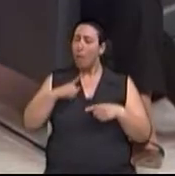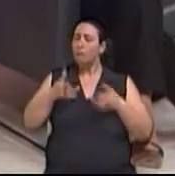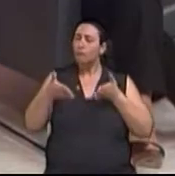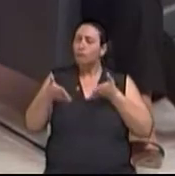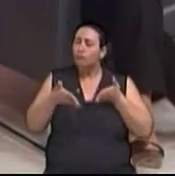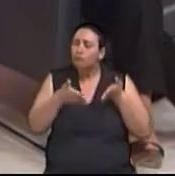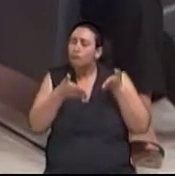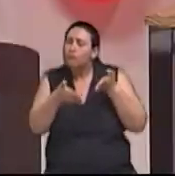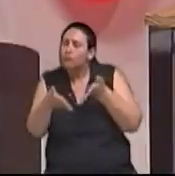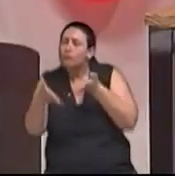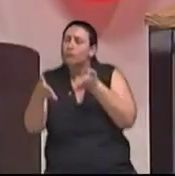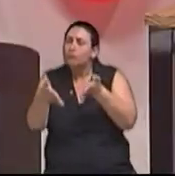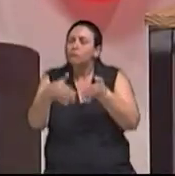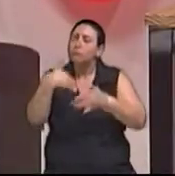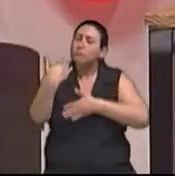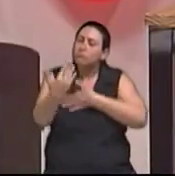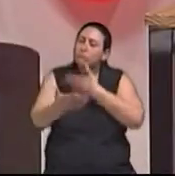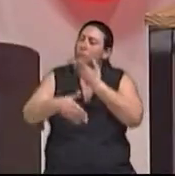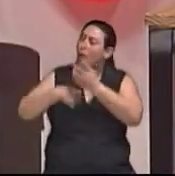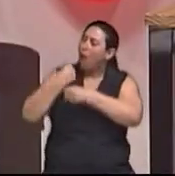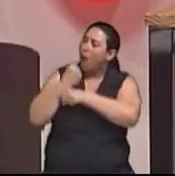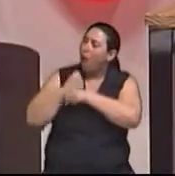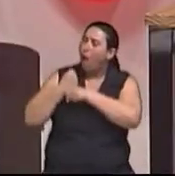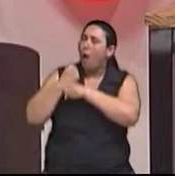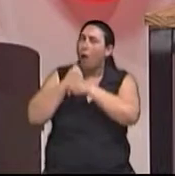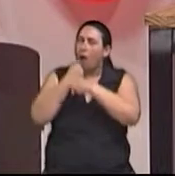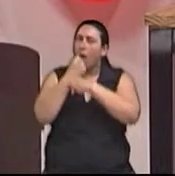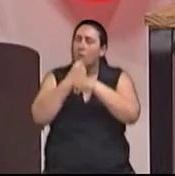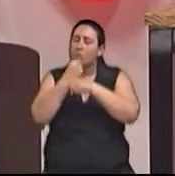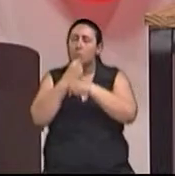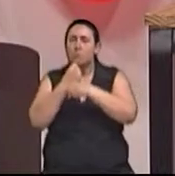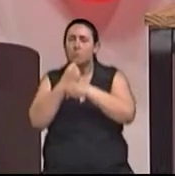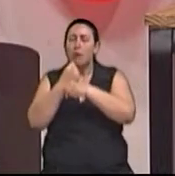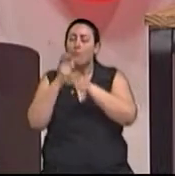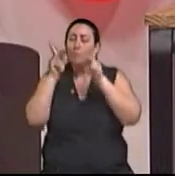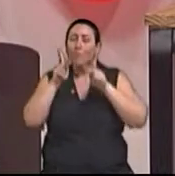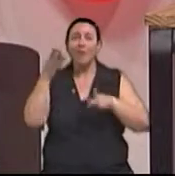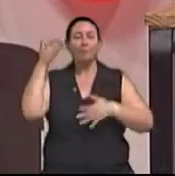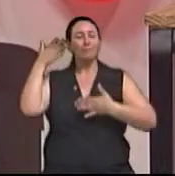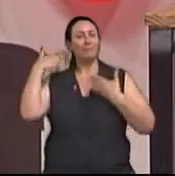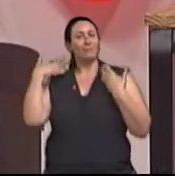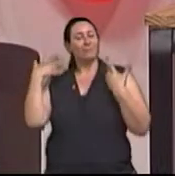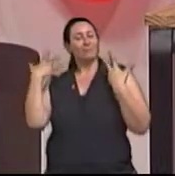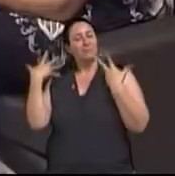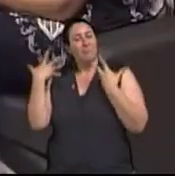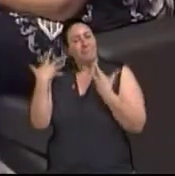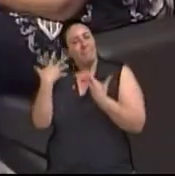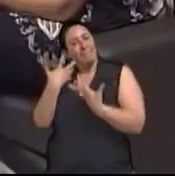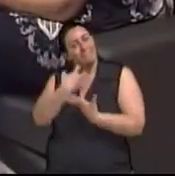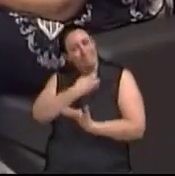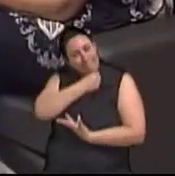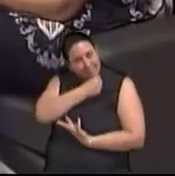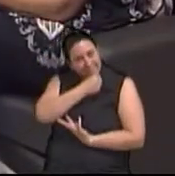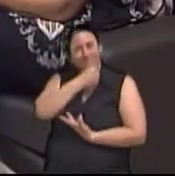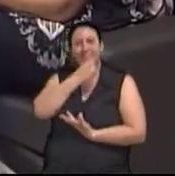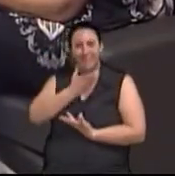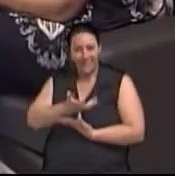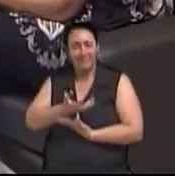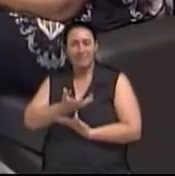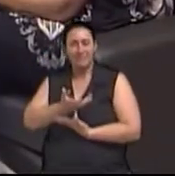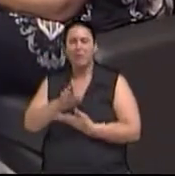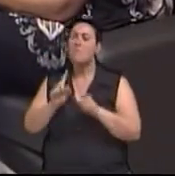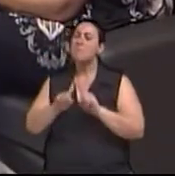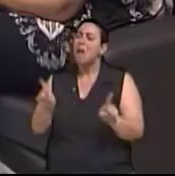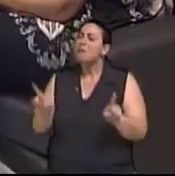e que leva um tempo em que as coisas decrescem como tudo acontece Claro mas para os